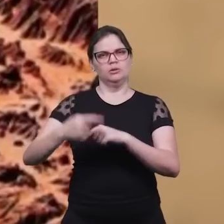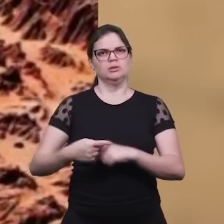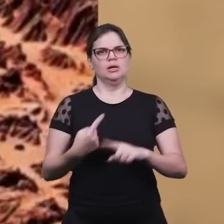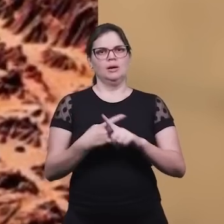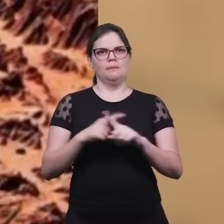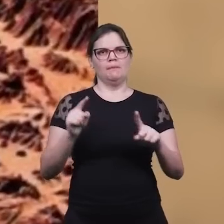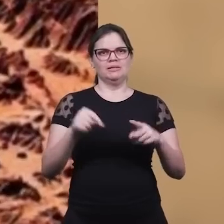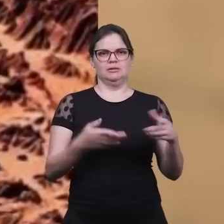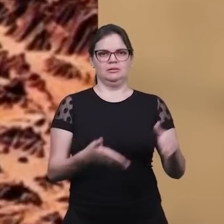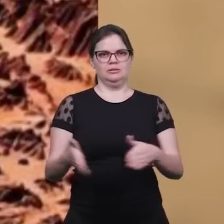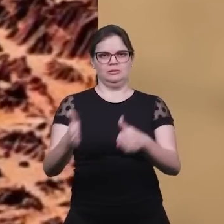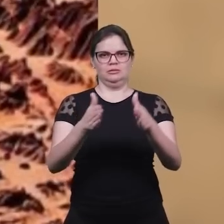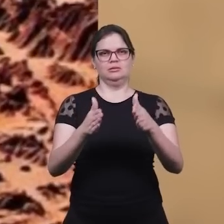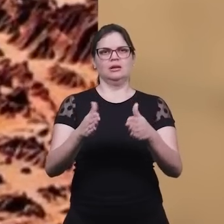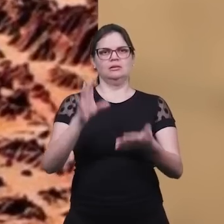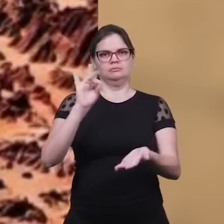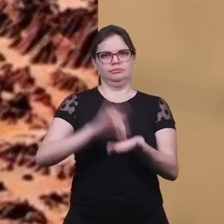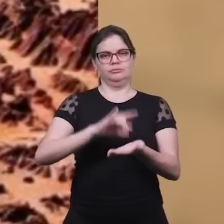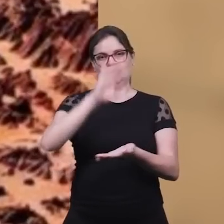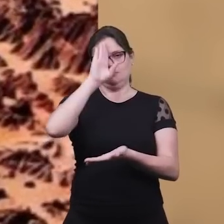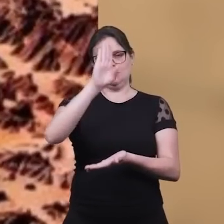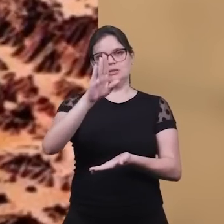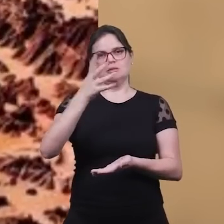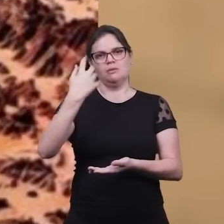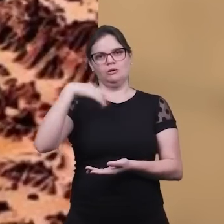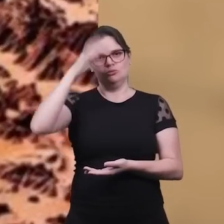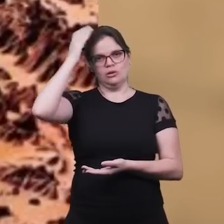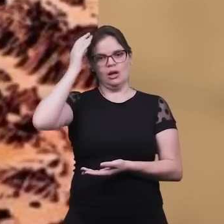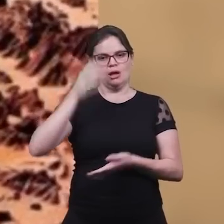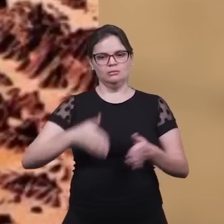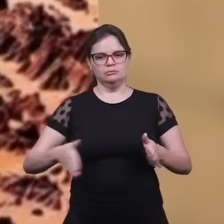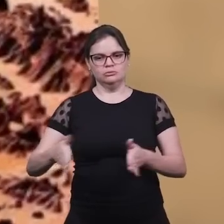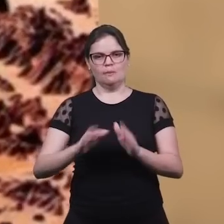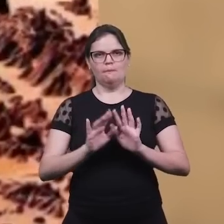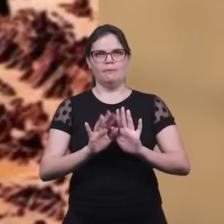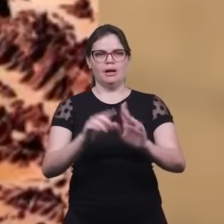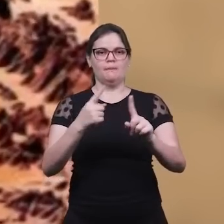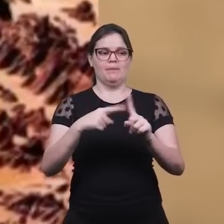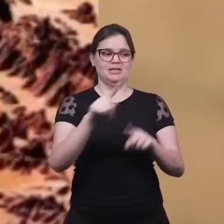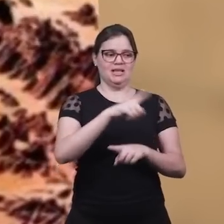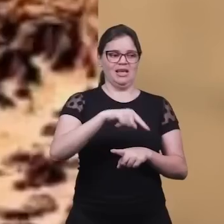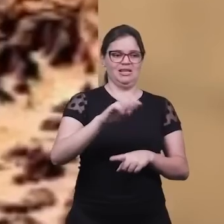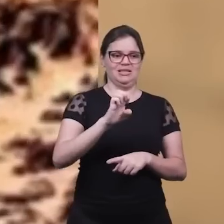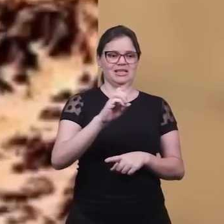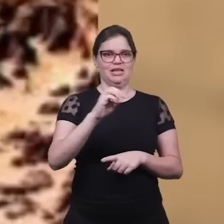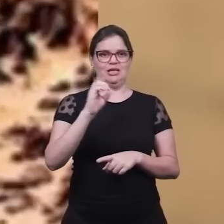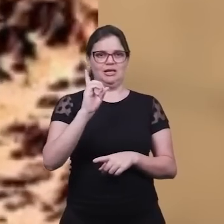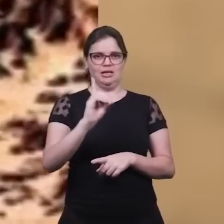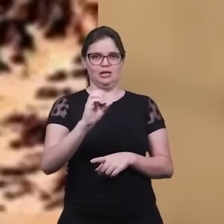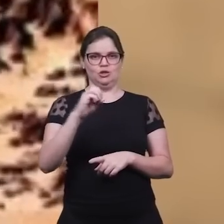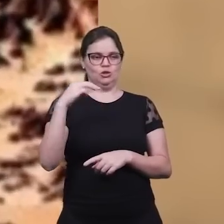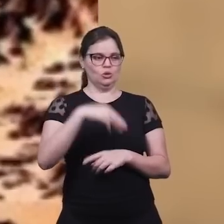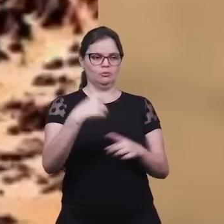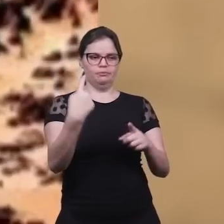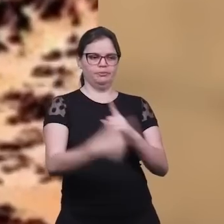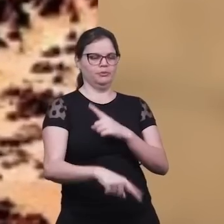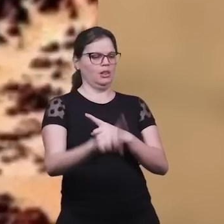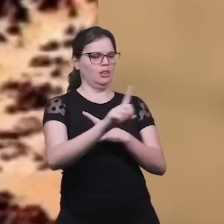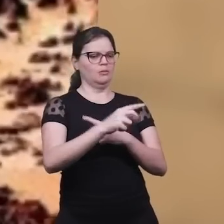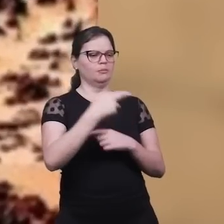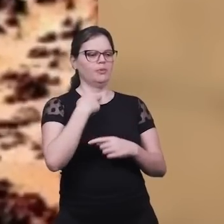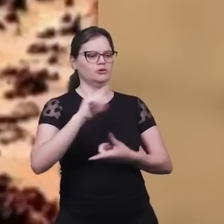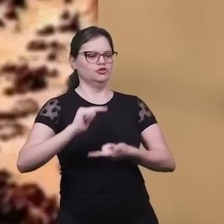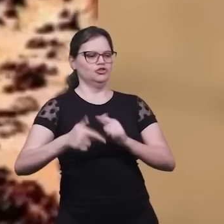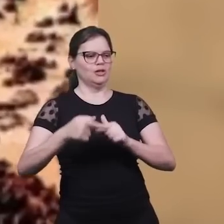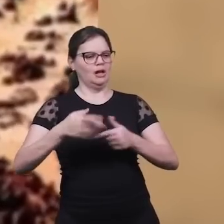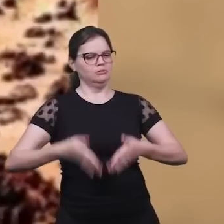principal para o povo passar. E ali os edomitas, eles não deixam o povo passar por essa